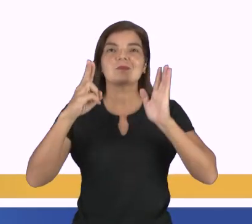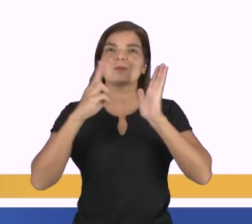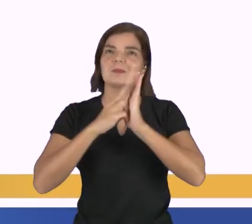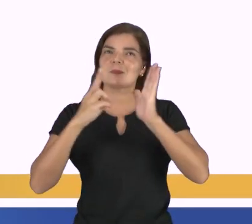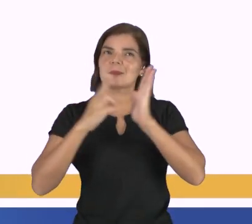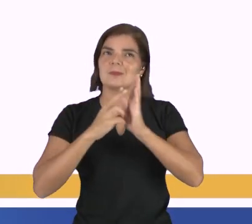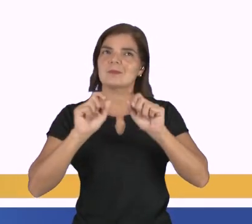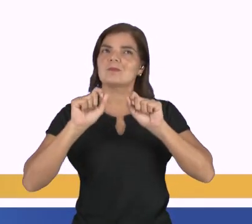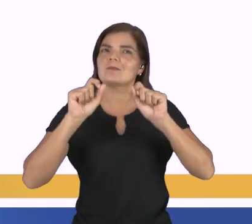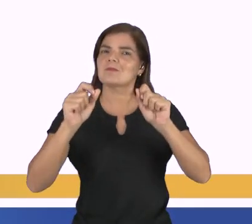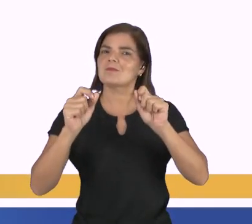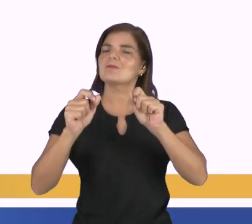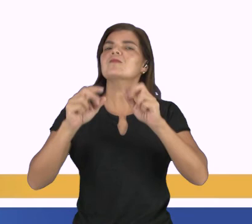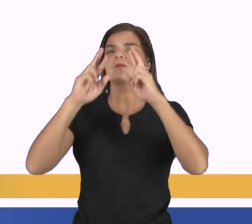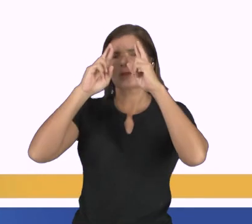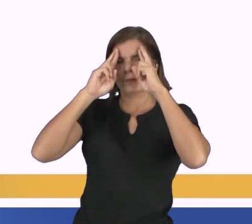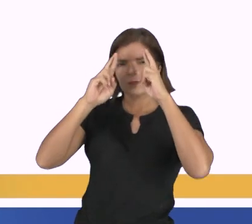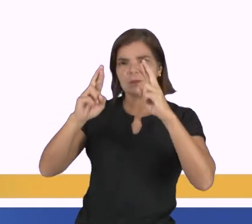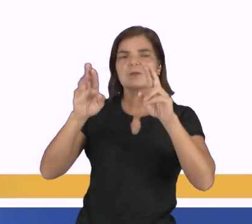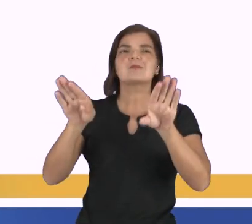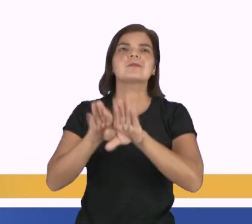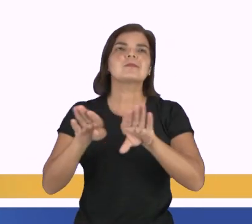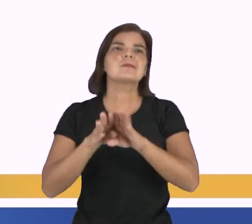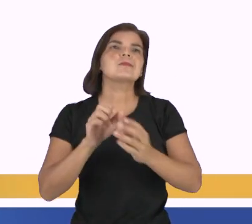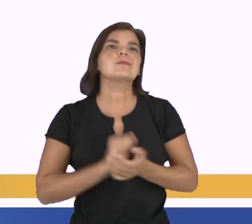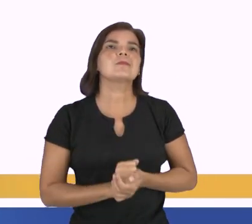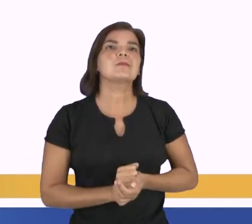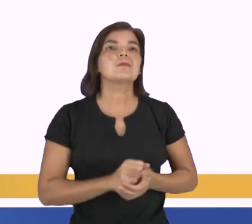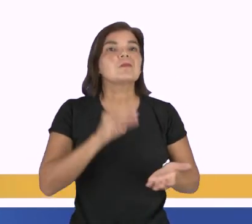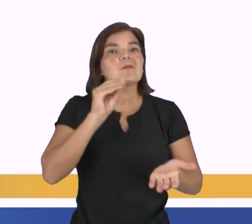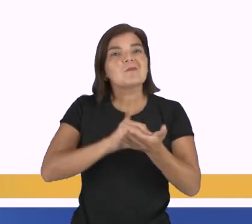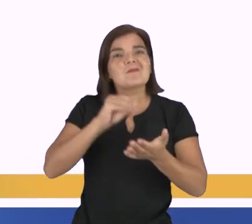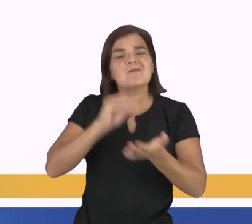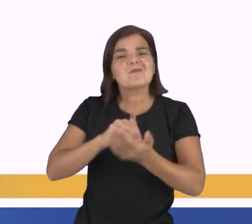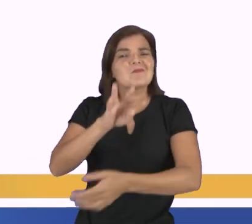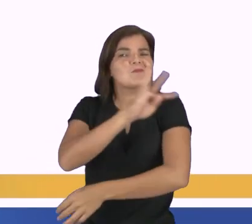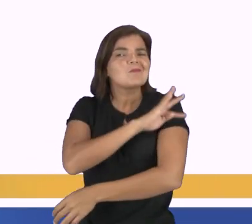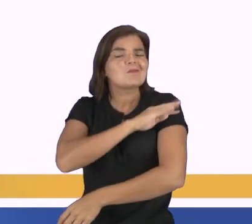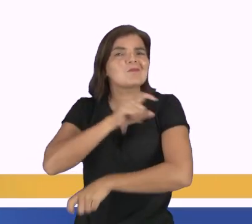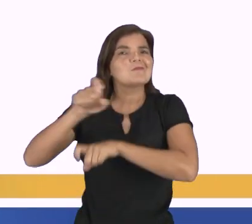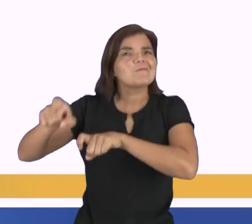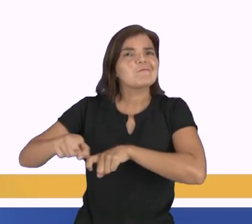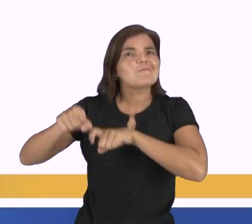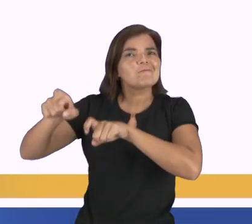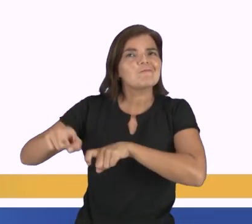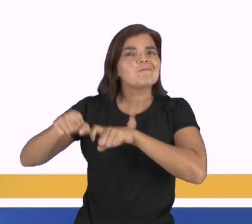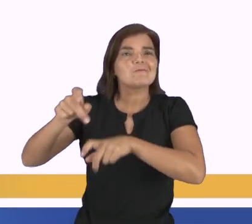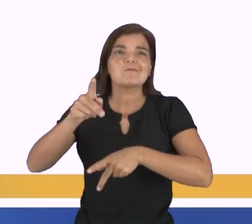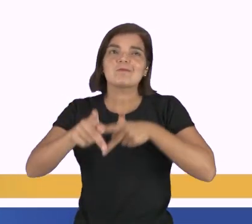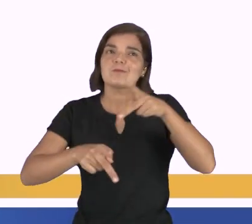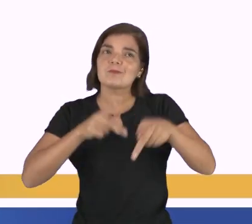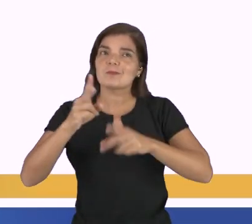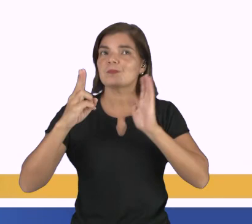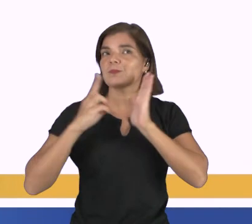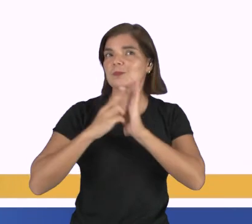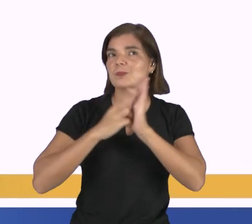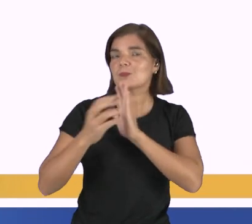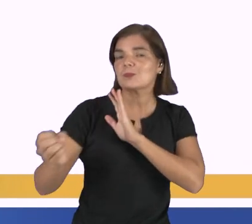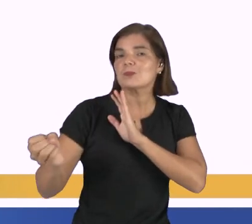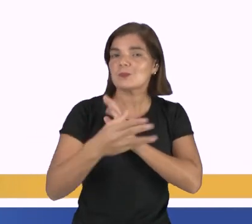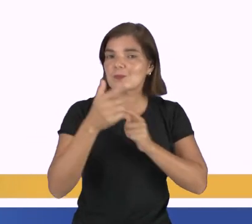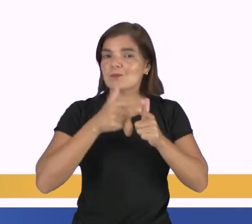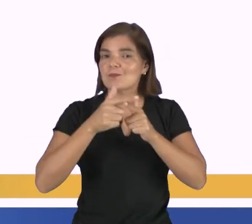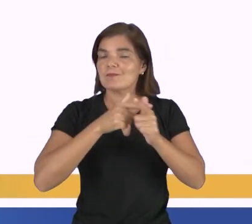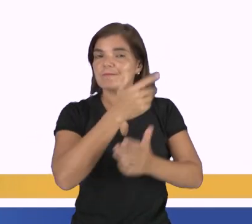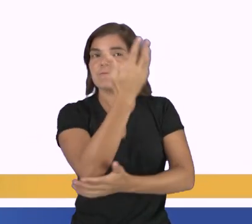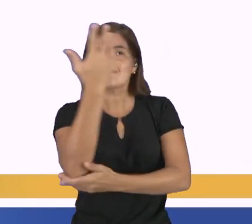indígenas decorrente de suas crenças religiosas, a ausência de técnicas agrícolas por parte das populações indígenas diante dos